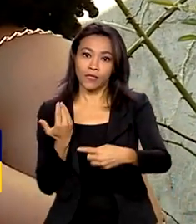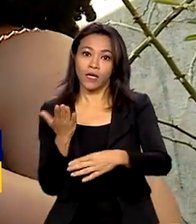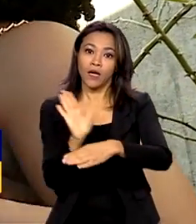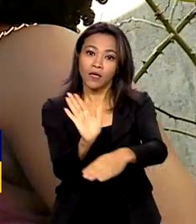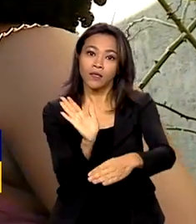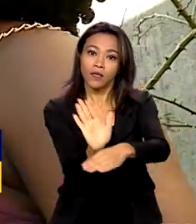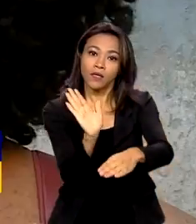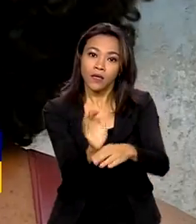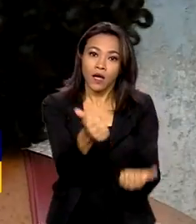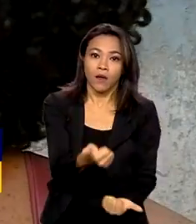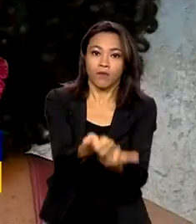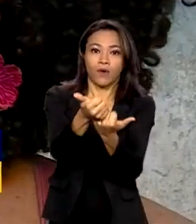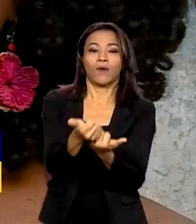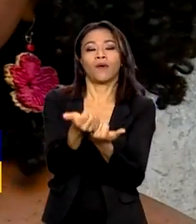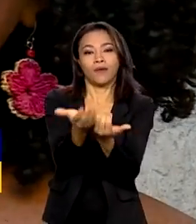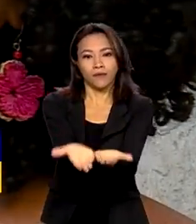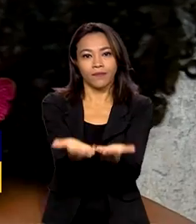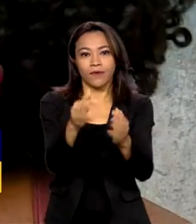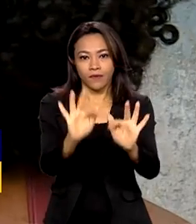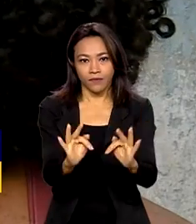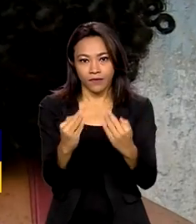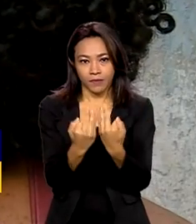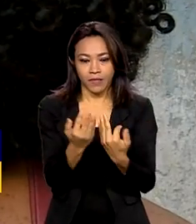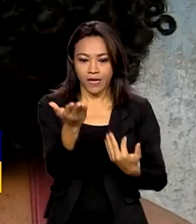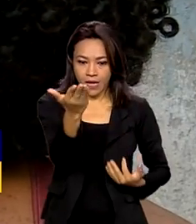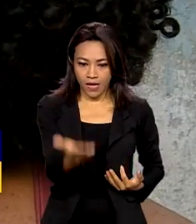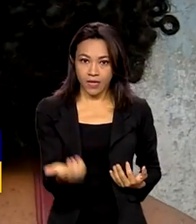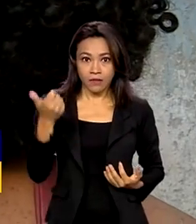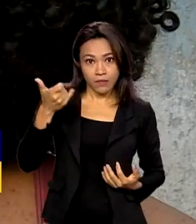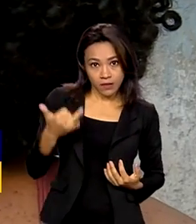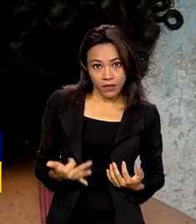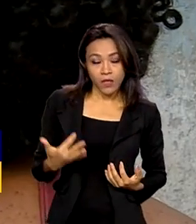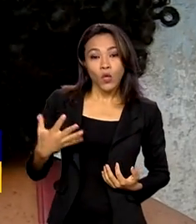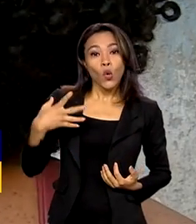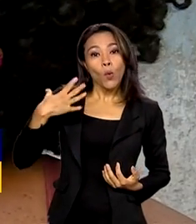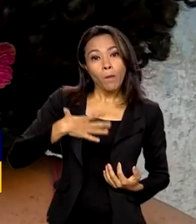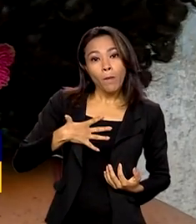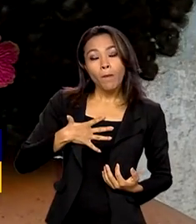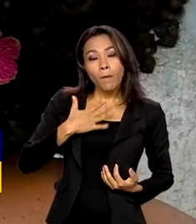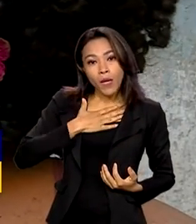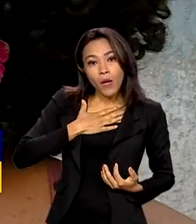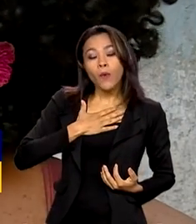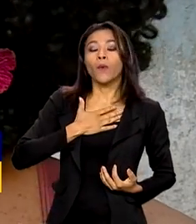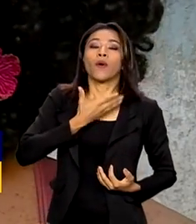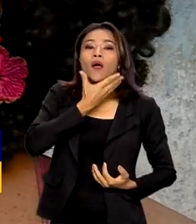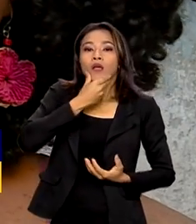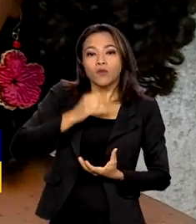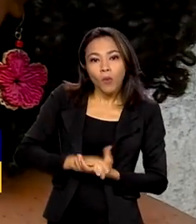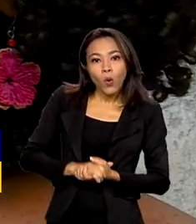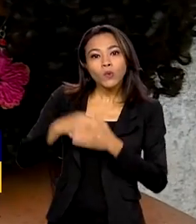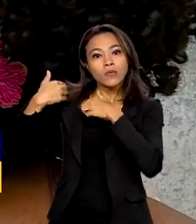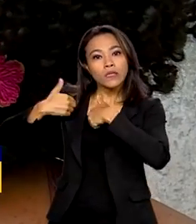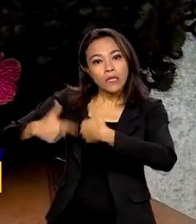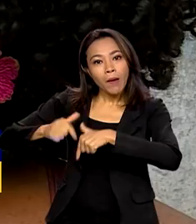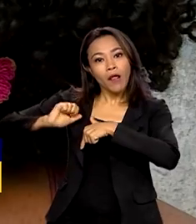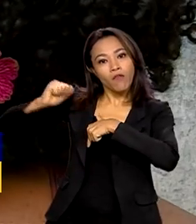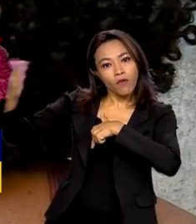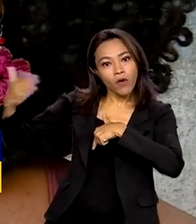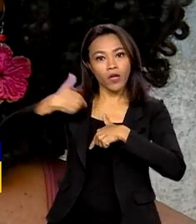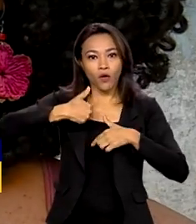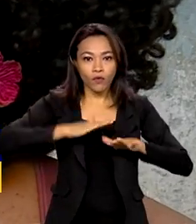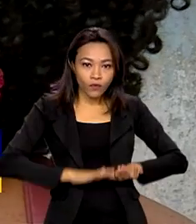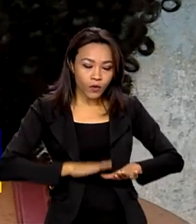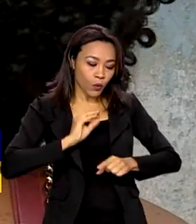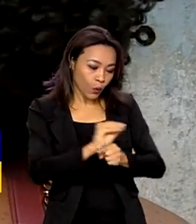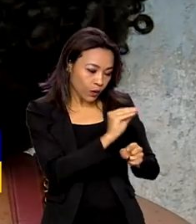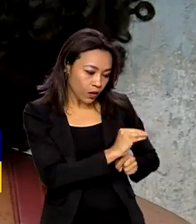cuidados à família. O meu marido, por exemplo, está trabalhando fora porque ele sabe que eu estou aqui, eu estou cuidando do nosso filho. Quando